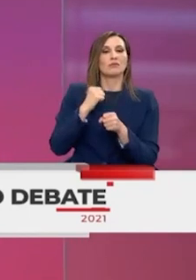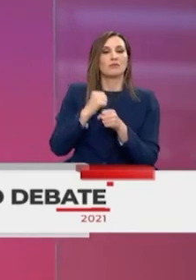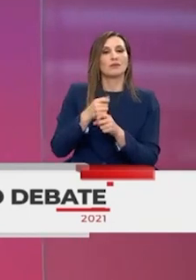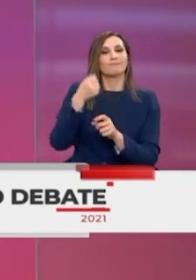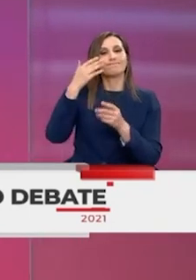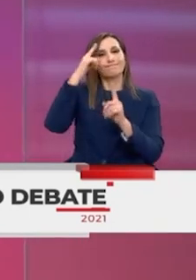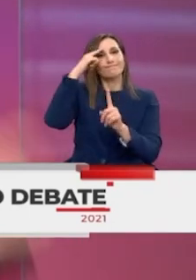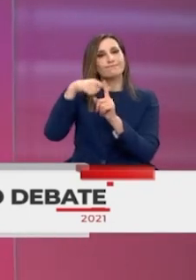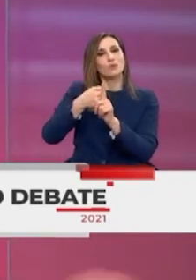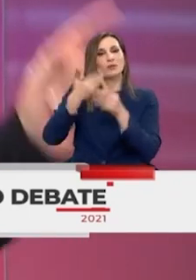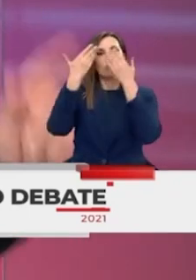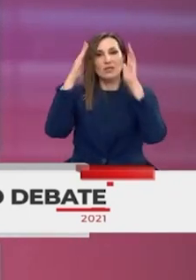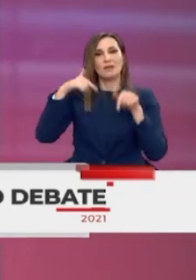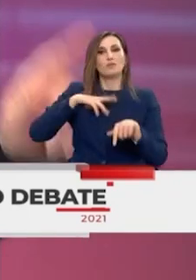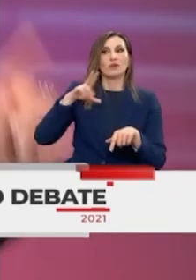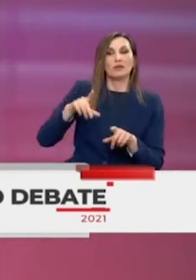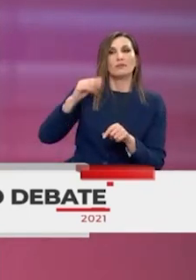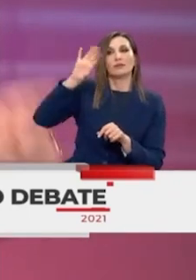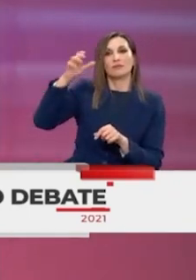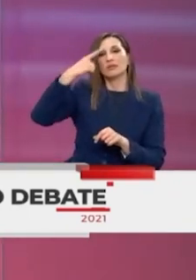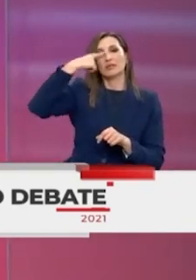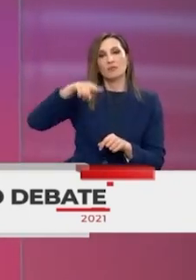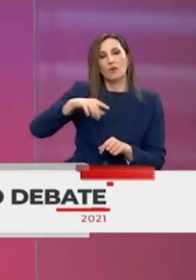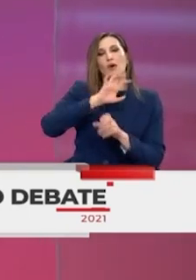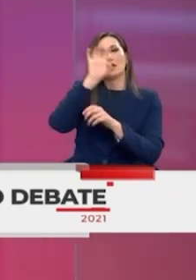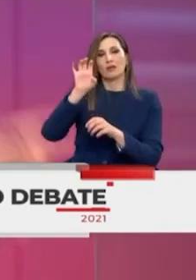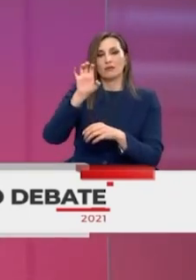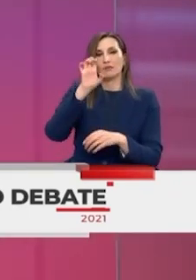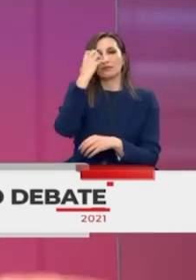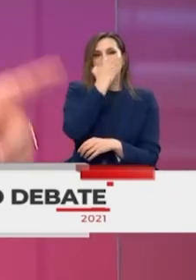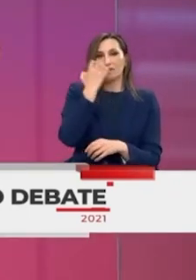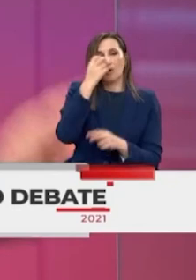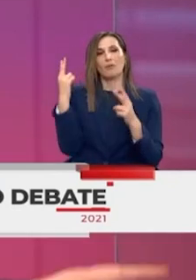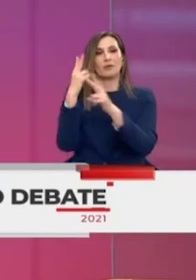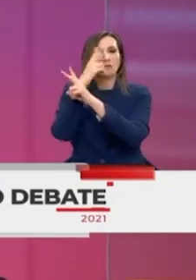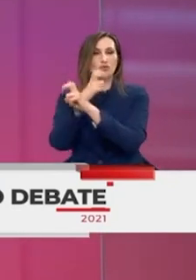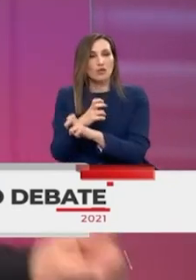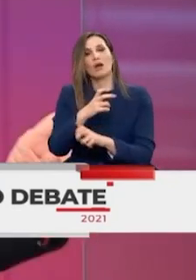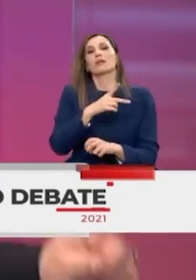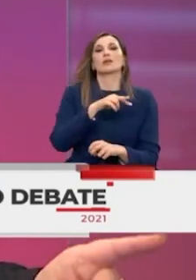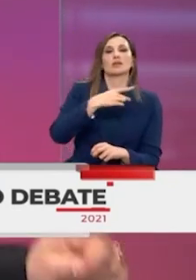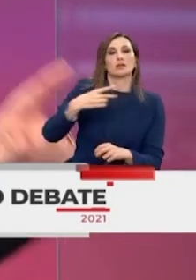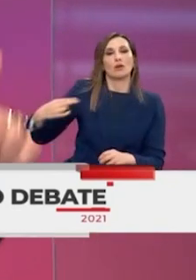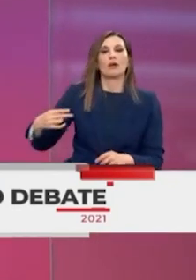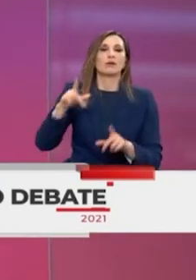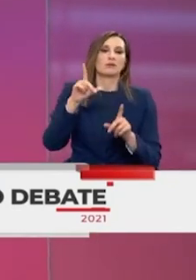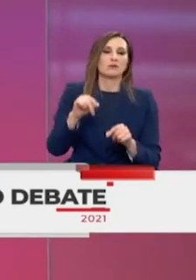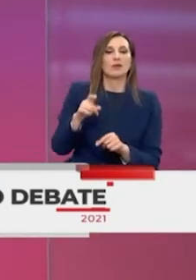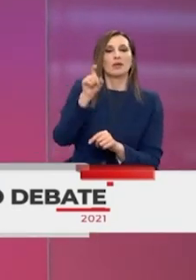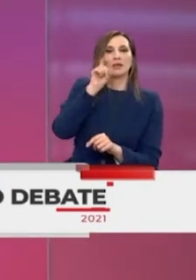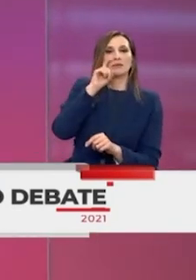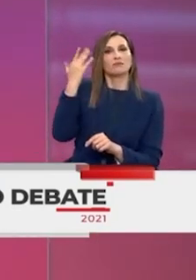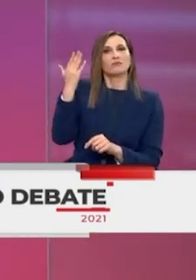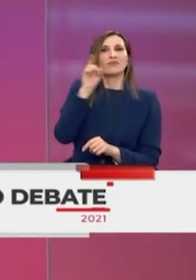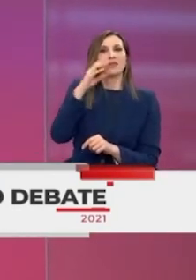no nosso país, noutros países, por Timor, na Etiópia, na Indonésia, em Bruxelas, a defender pessoas pelos direitos humanos, pelas garantias dos